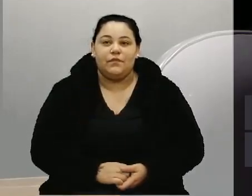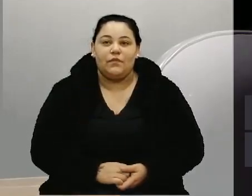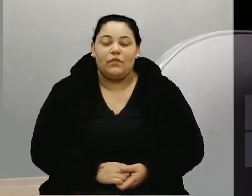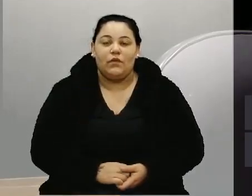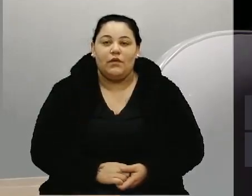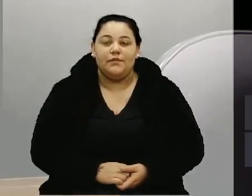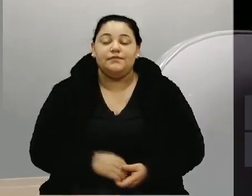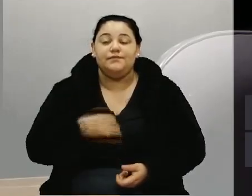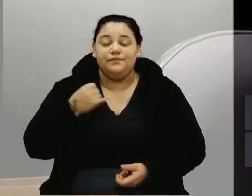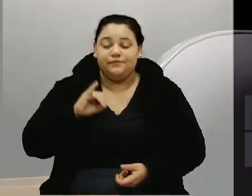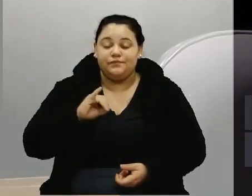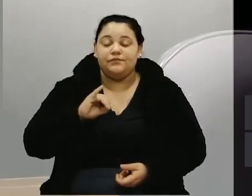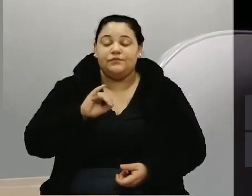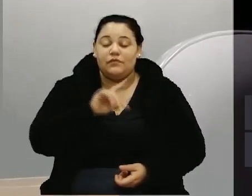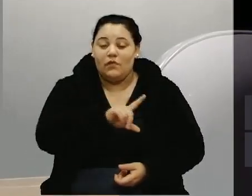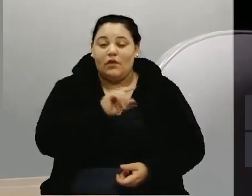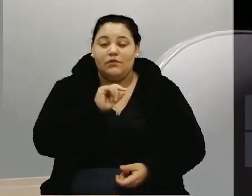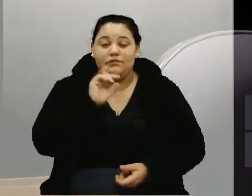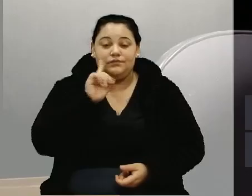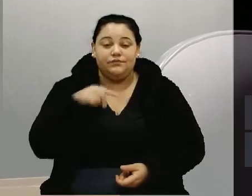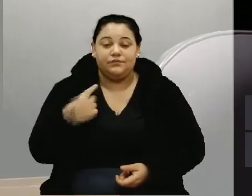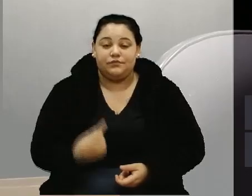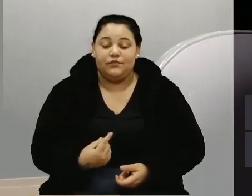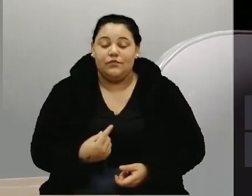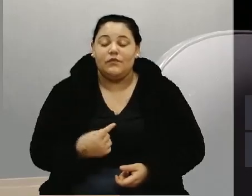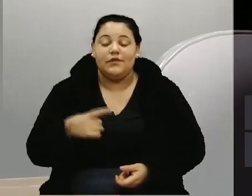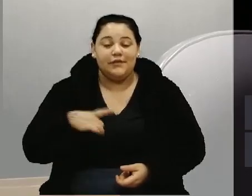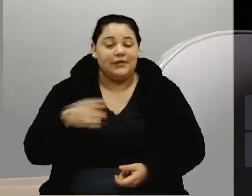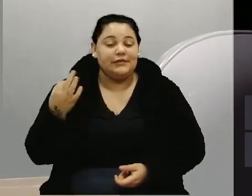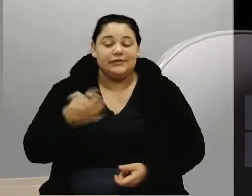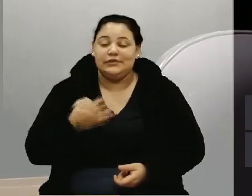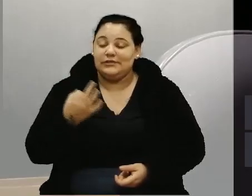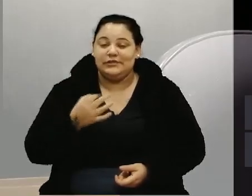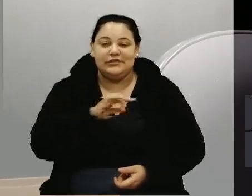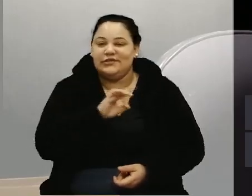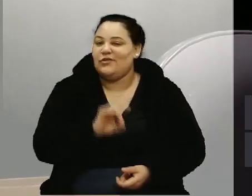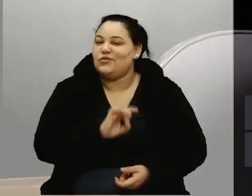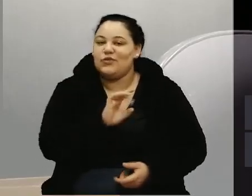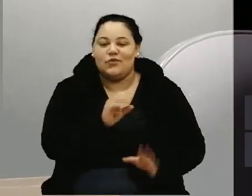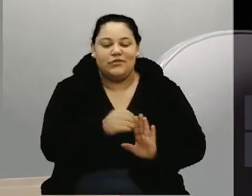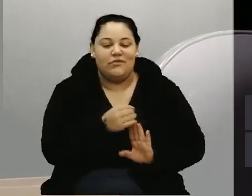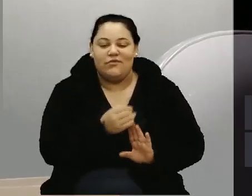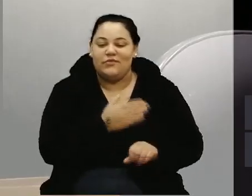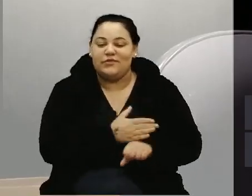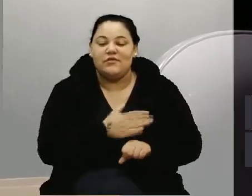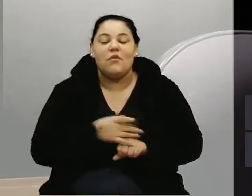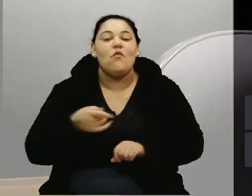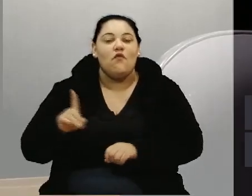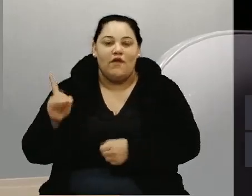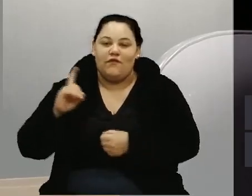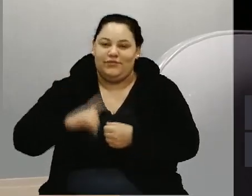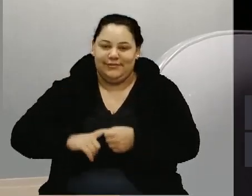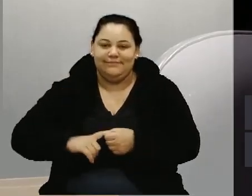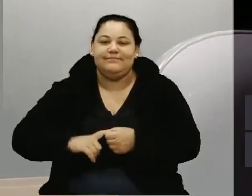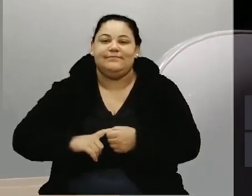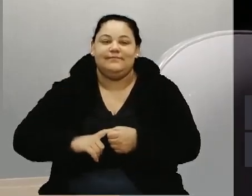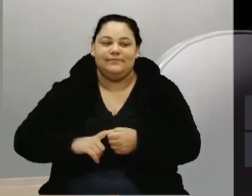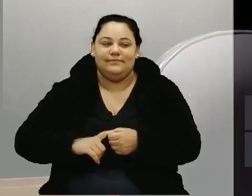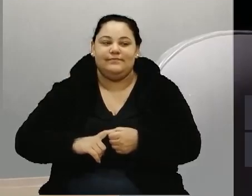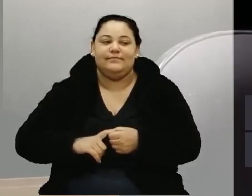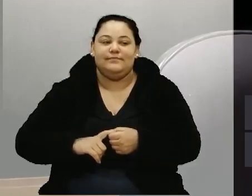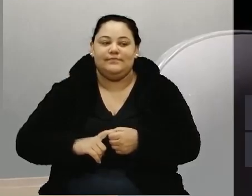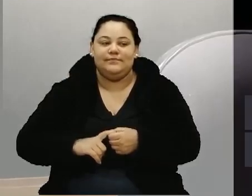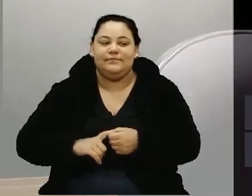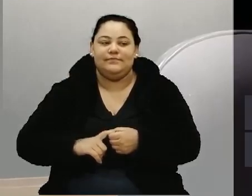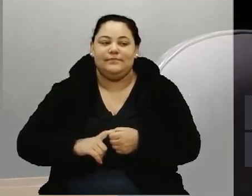pré-candidata Denise, tu não tenha dúvida que não só o orçamento participativo vai voltar, mas com muito